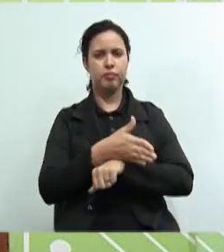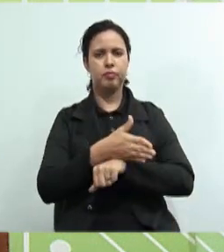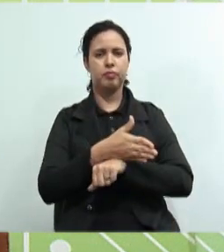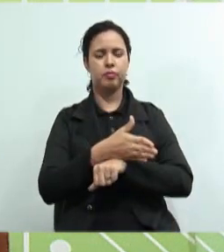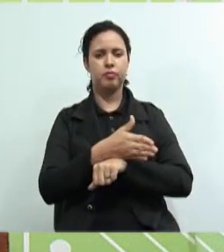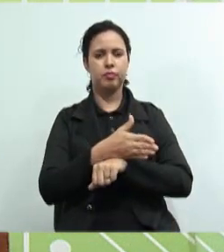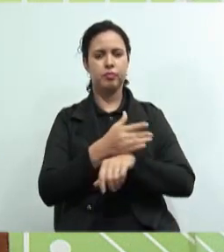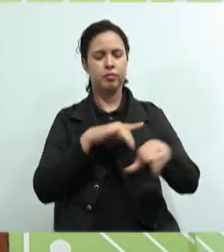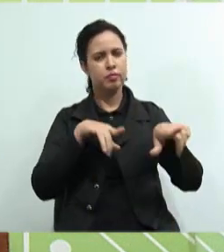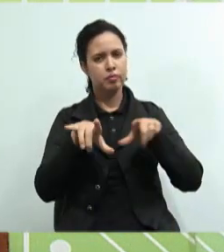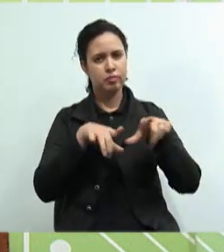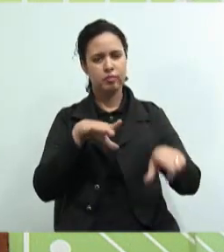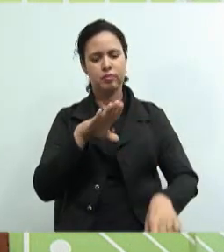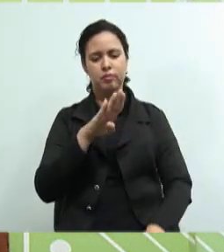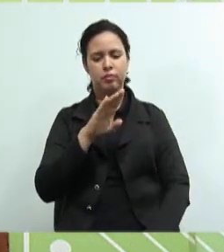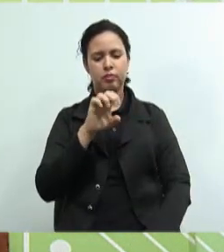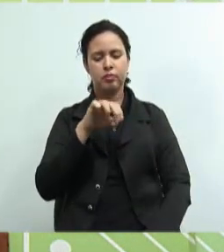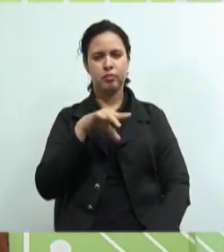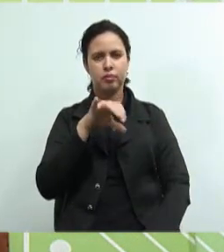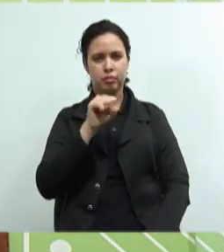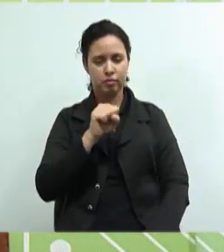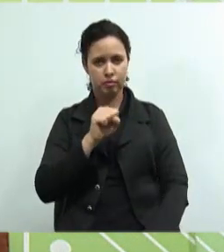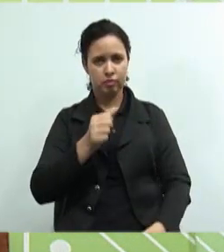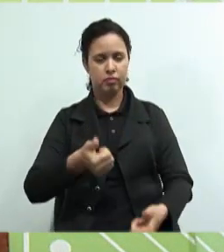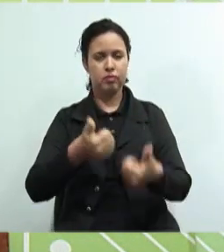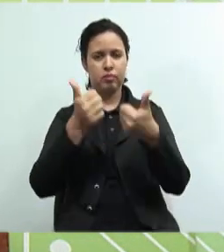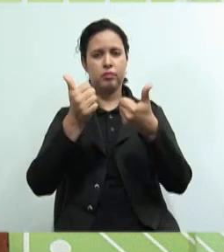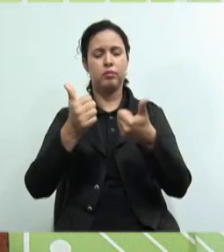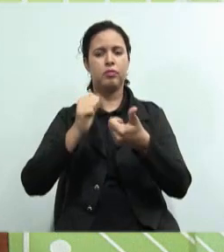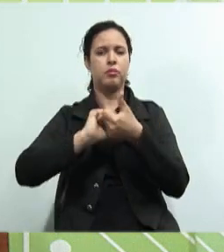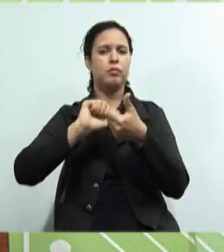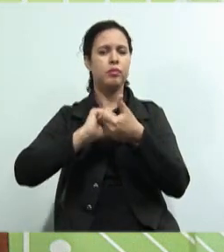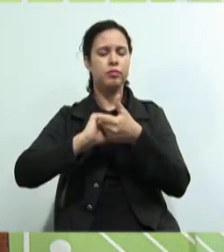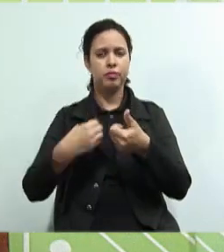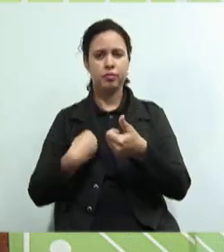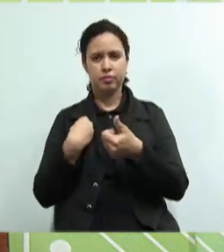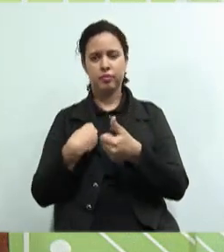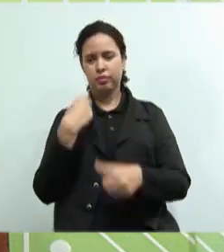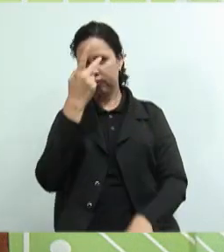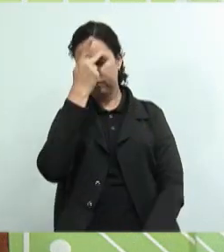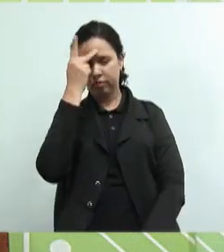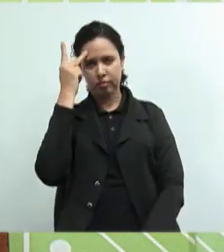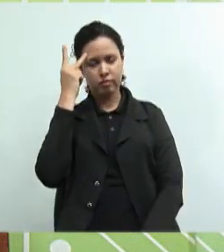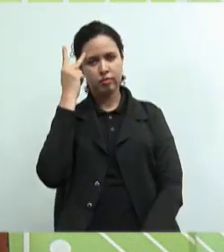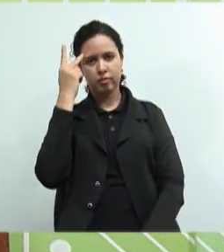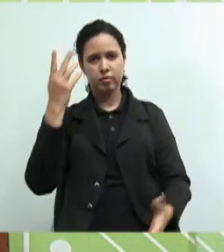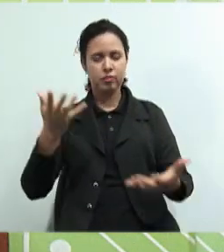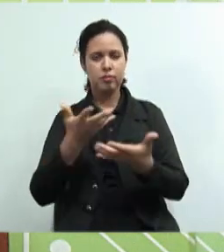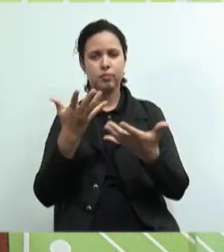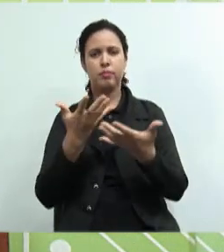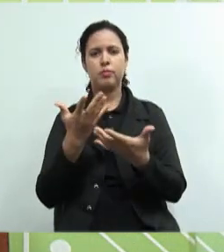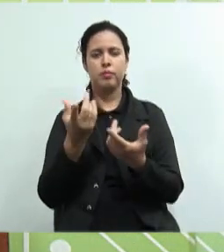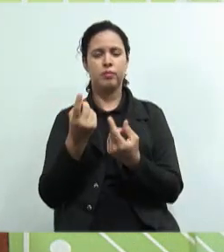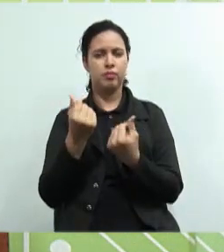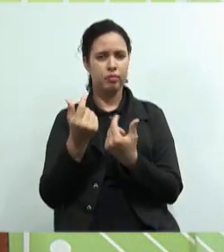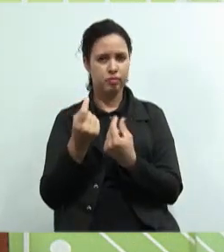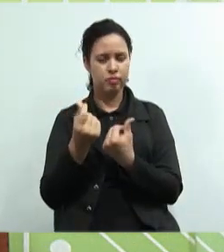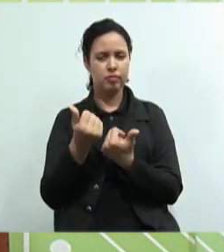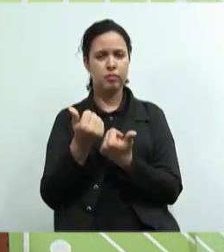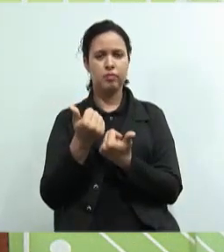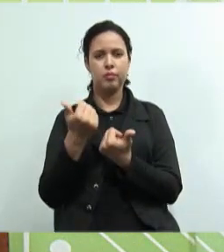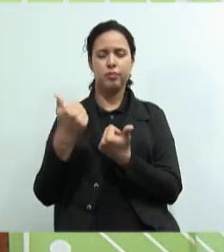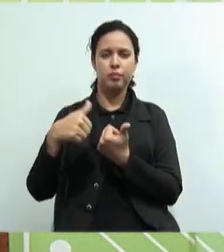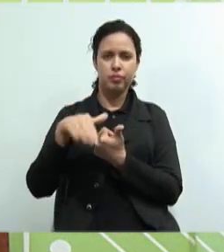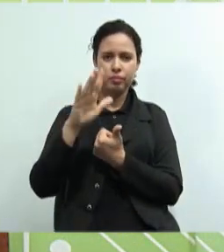e serviços que vão melhorar a qualidade de vida das pessoas. E isso vai aquecer a economia, porque com mais consumidores